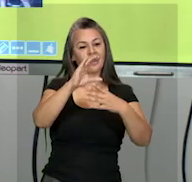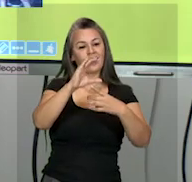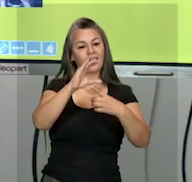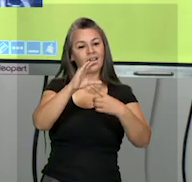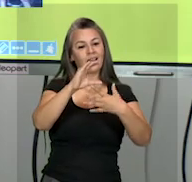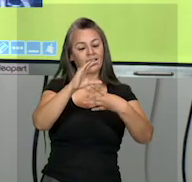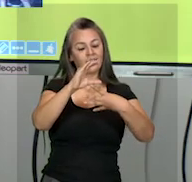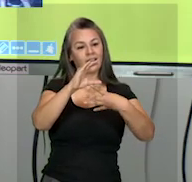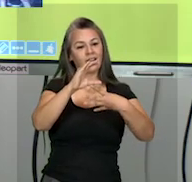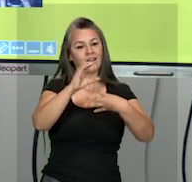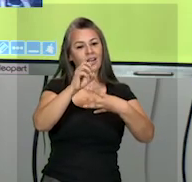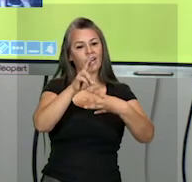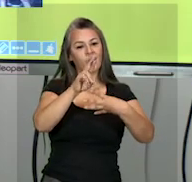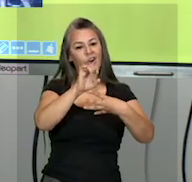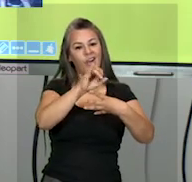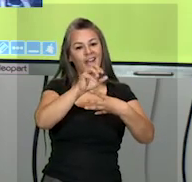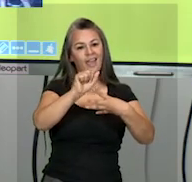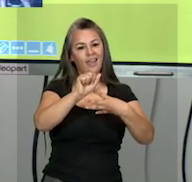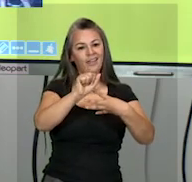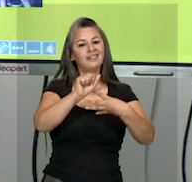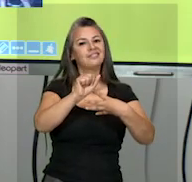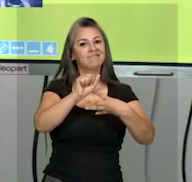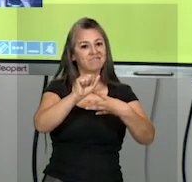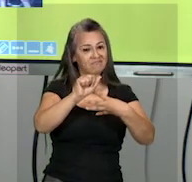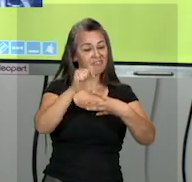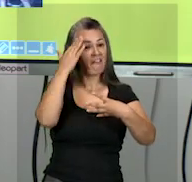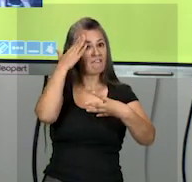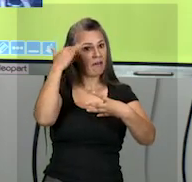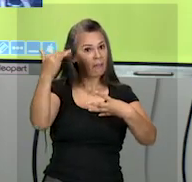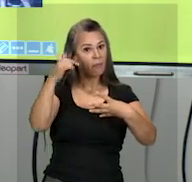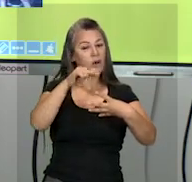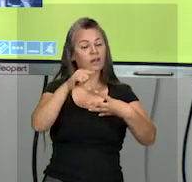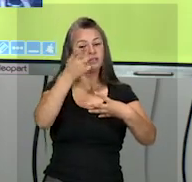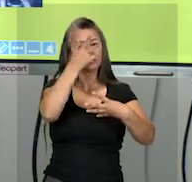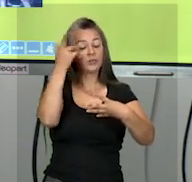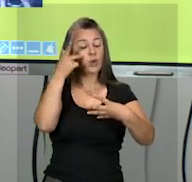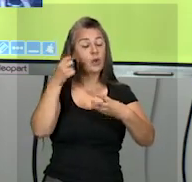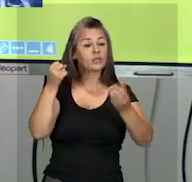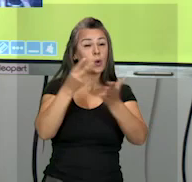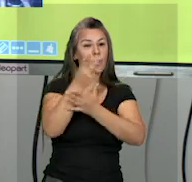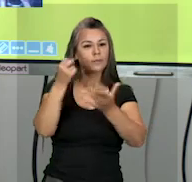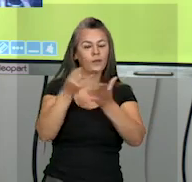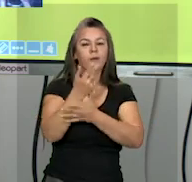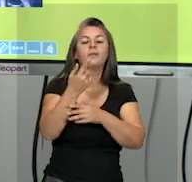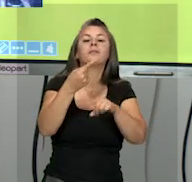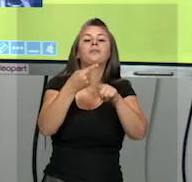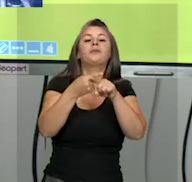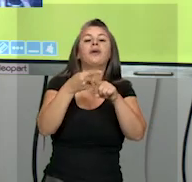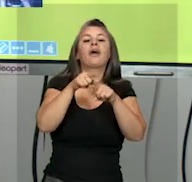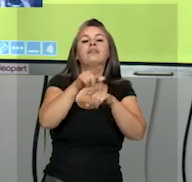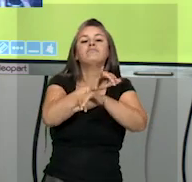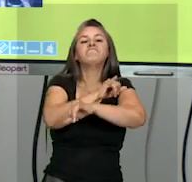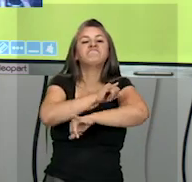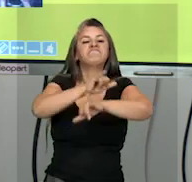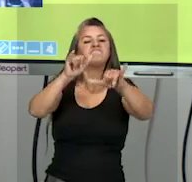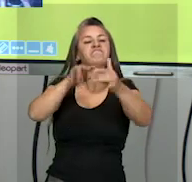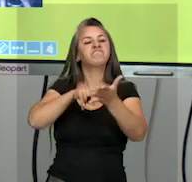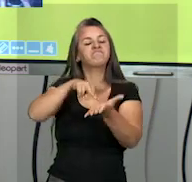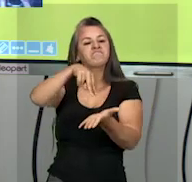país extremamente desconhecido, ninguém sabia quem era a Coreia, onde que ficava, não sabia nada da Coreia, e ela se industrializa dessa